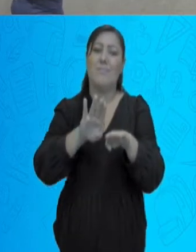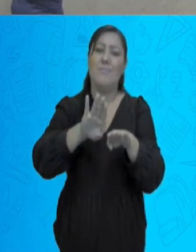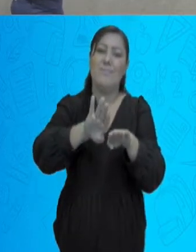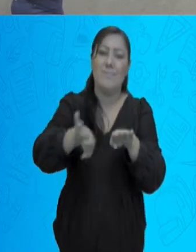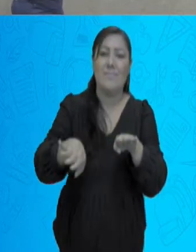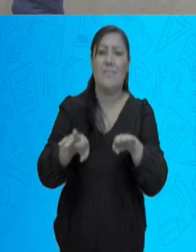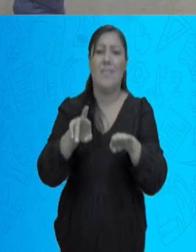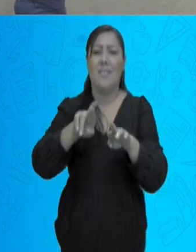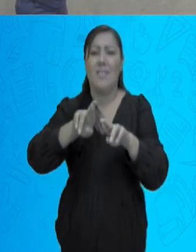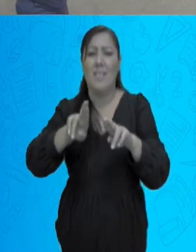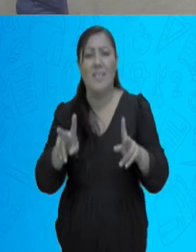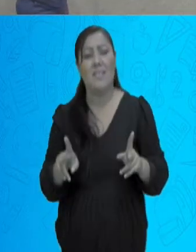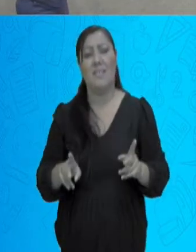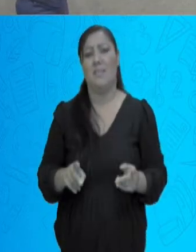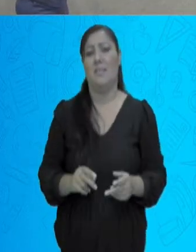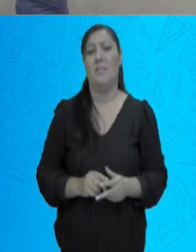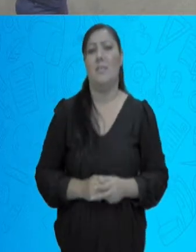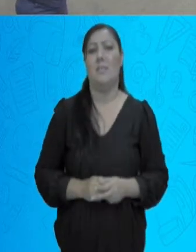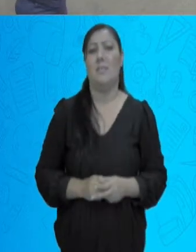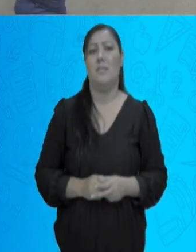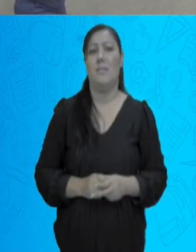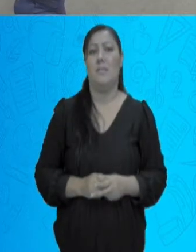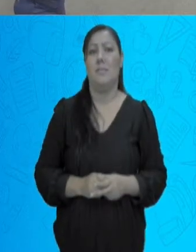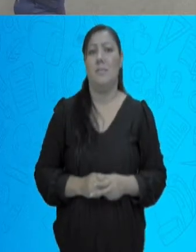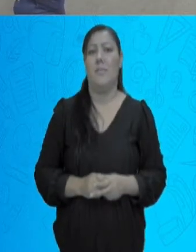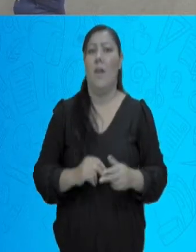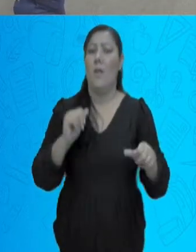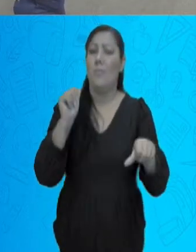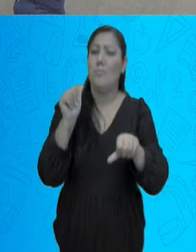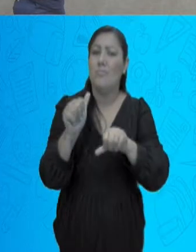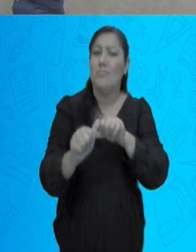seguem um modelo. Eles possuem